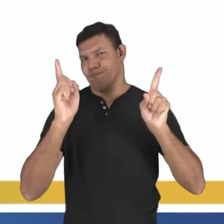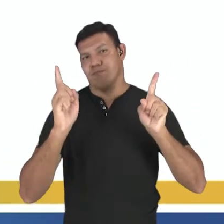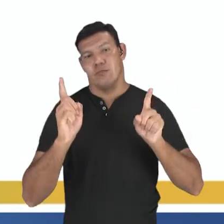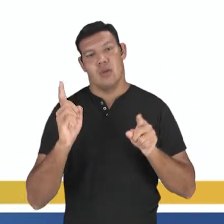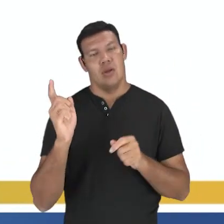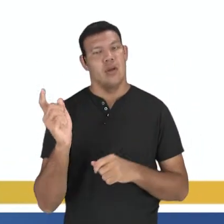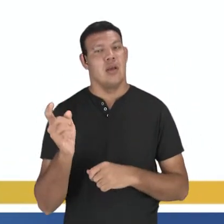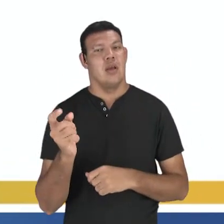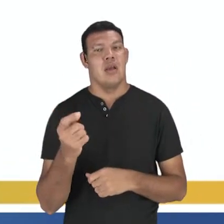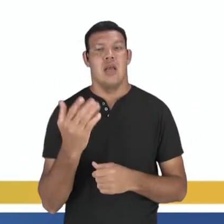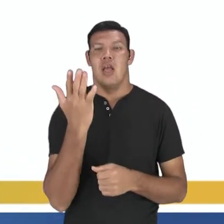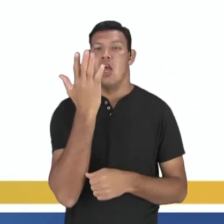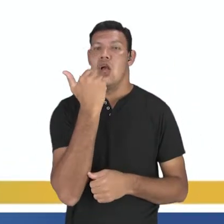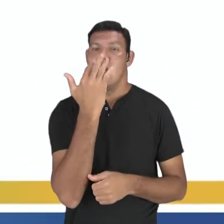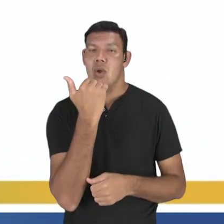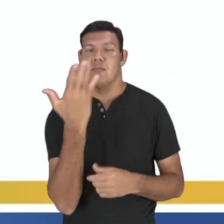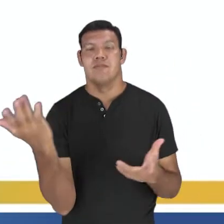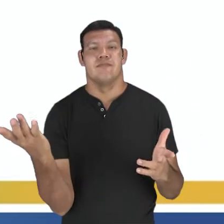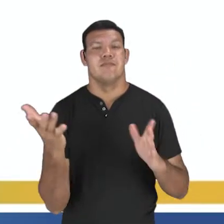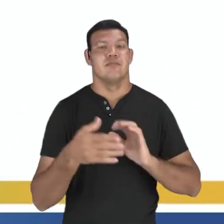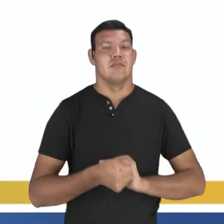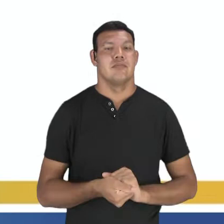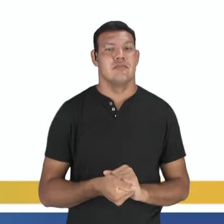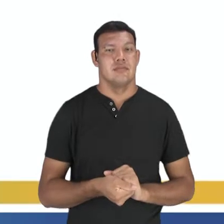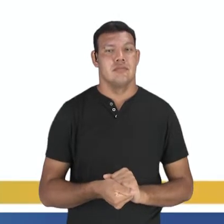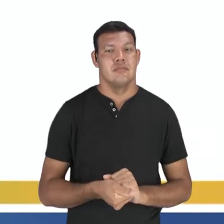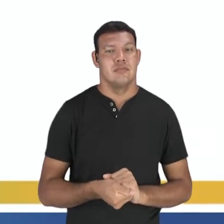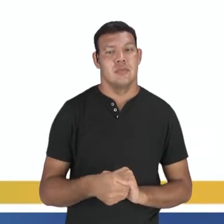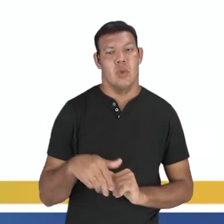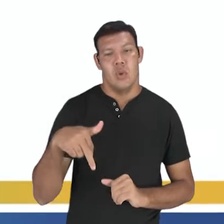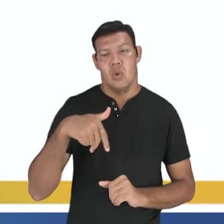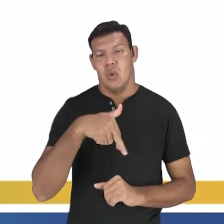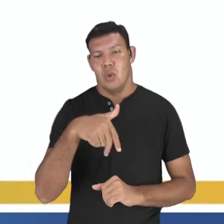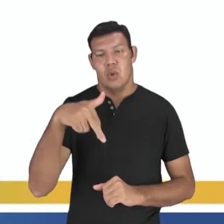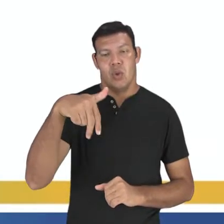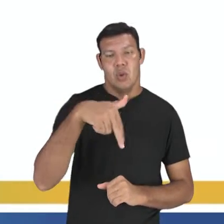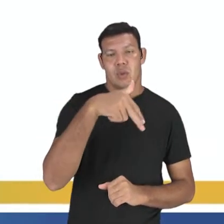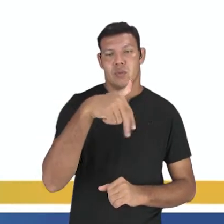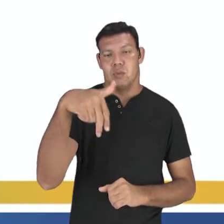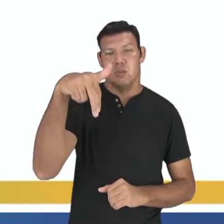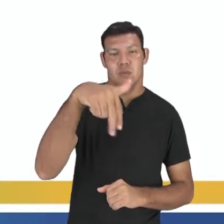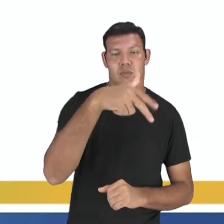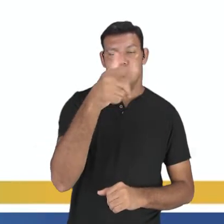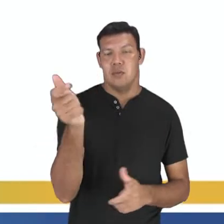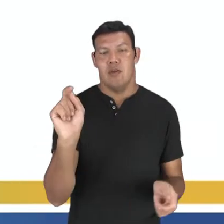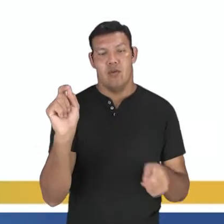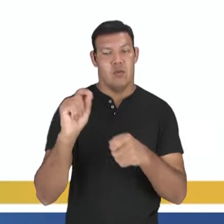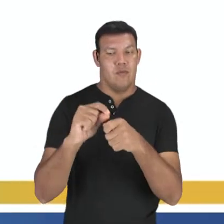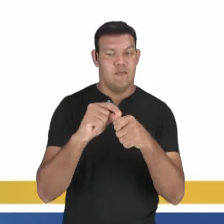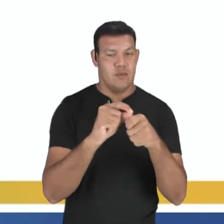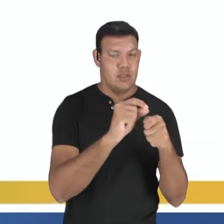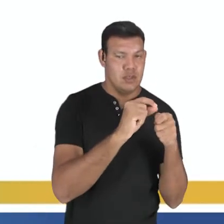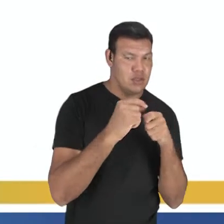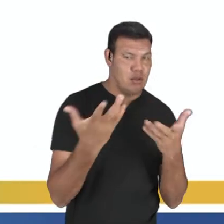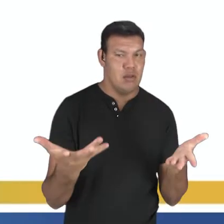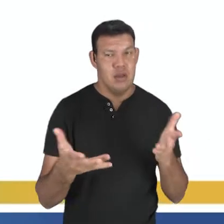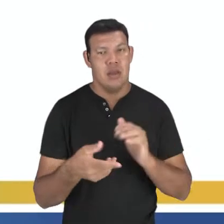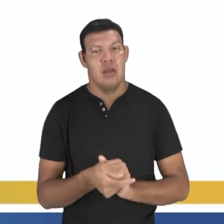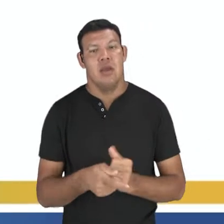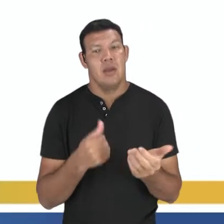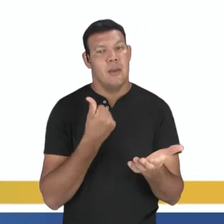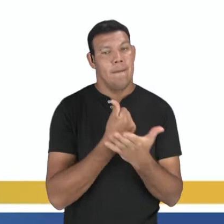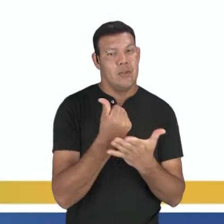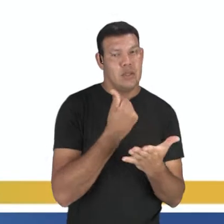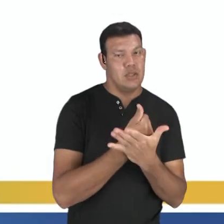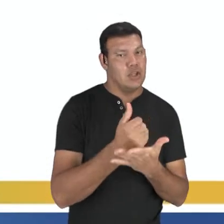nossa capacidade de se alimentar, a capacidade de ir para novos ambientes, de produzir